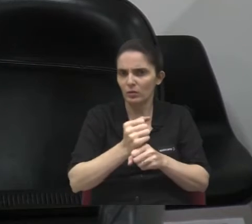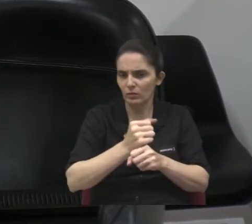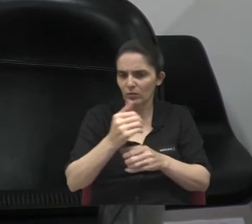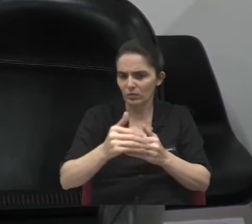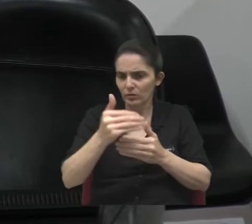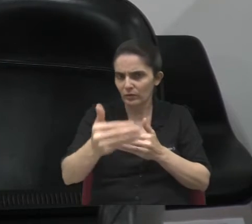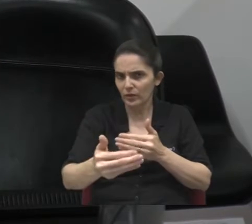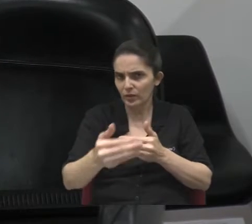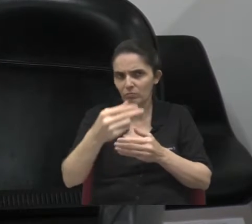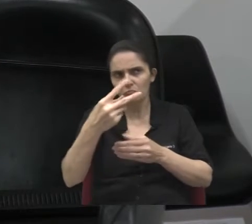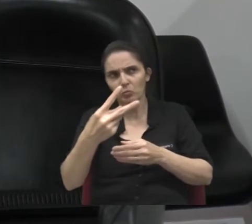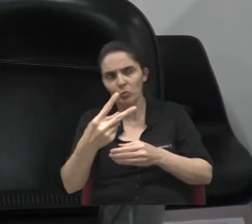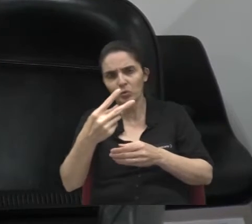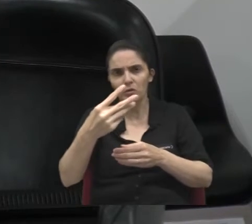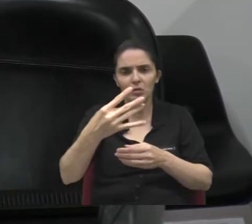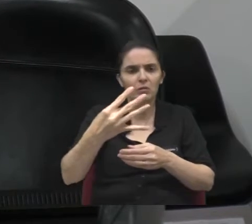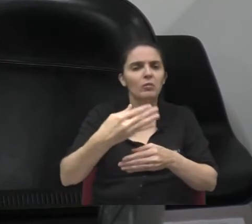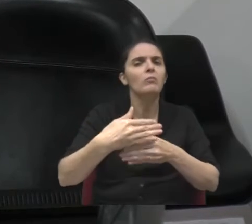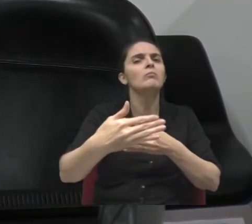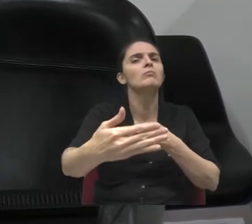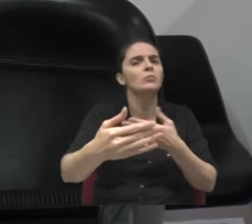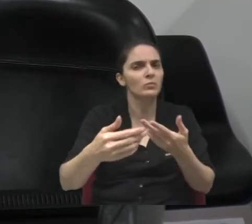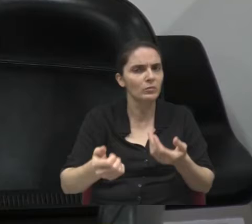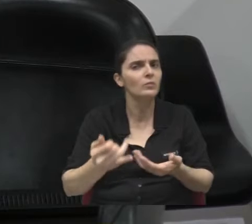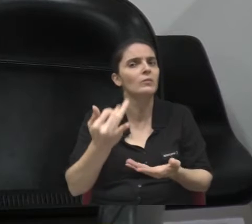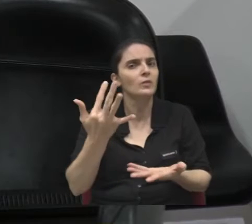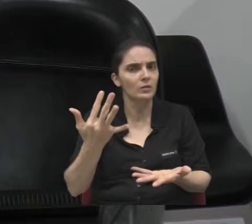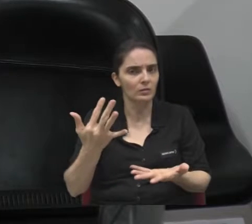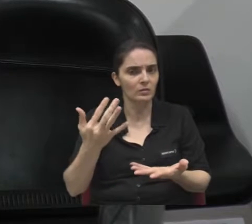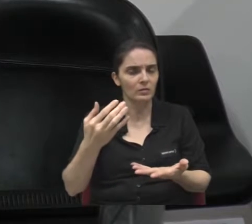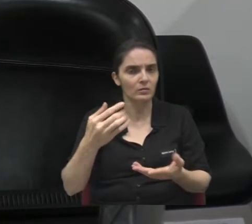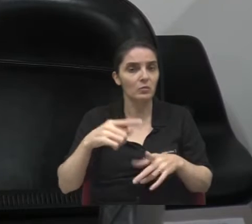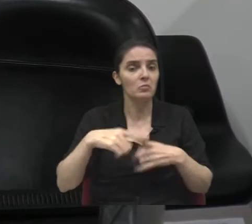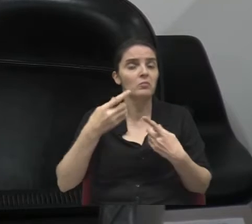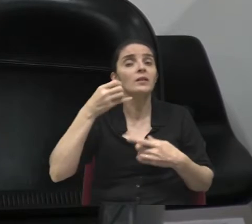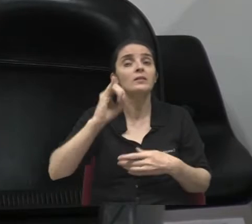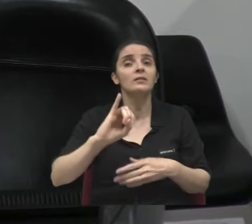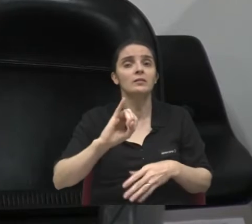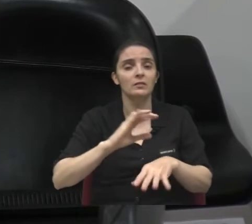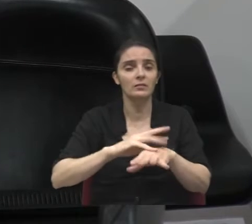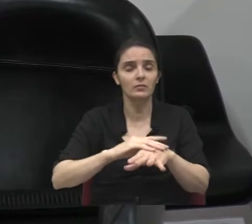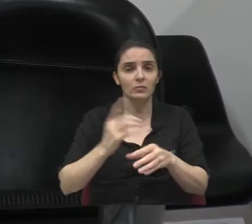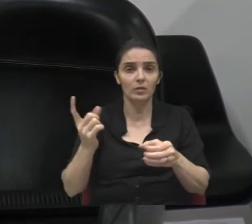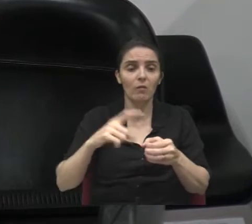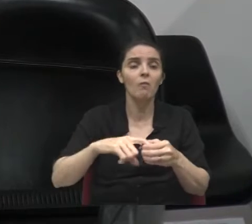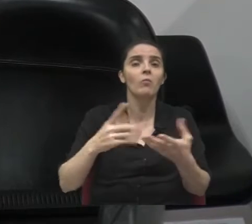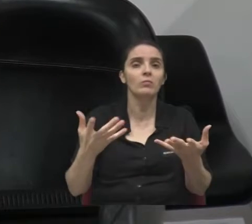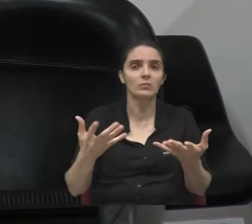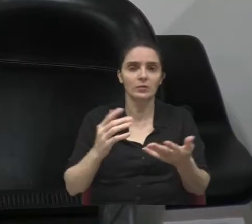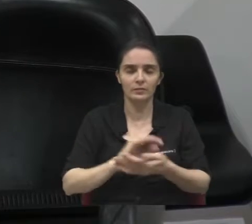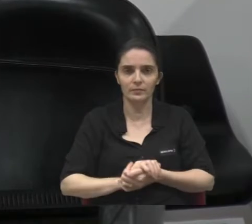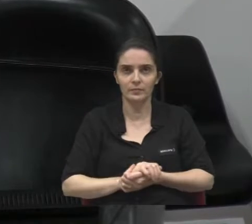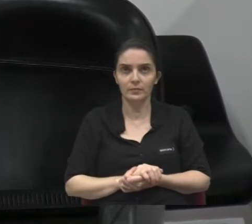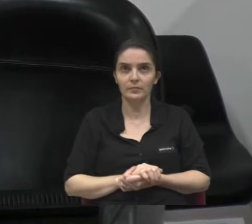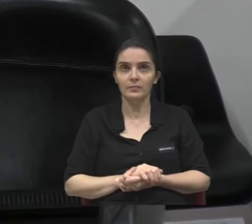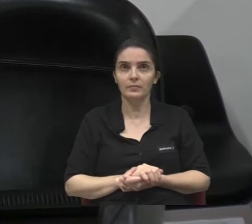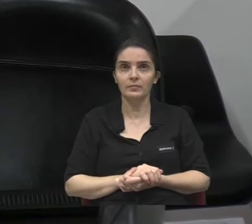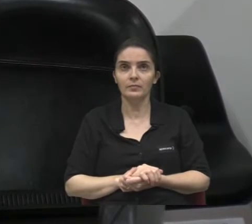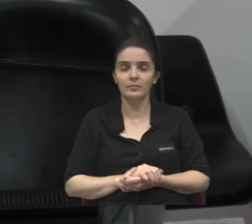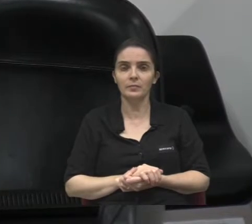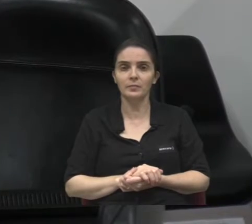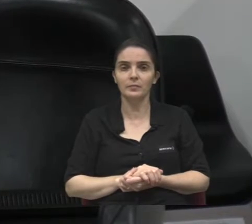anos, 4 anos, e se de repente, eventualmente, nós tivermos algum caso? Só para contribuição. Uma parte, por gentileza, doutor Pois Marcelo.